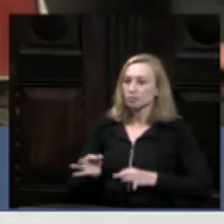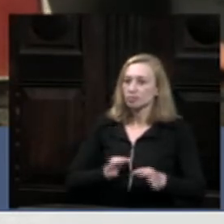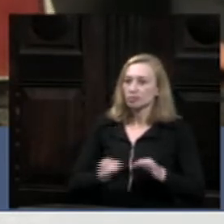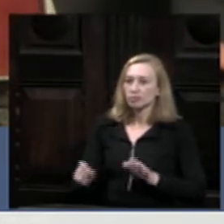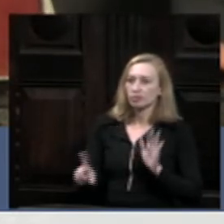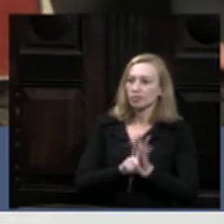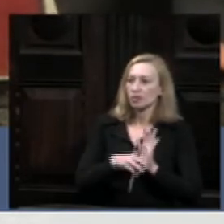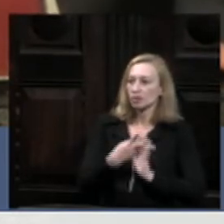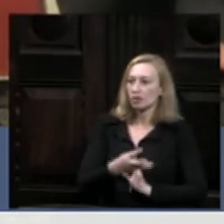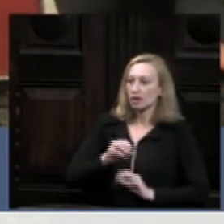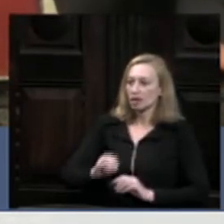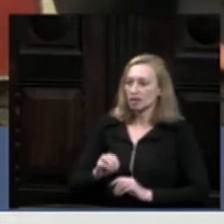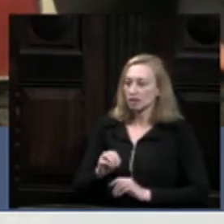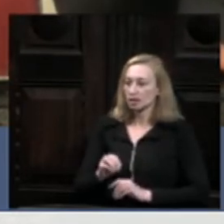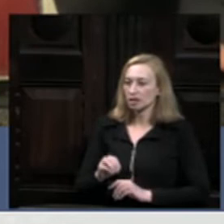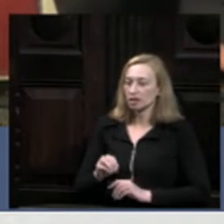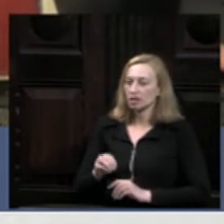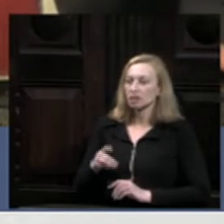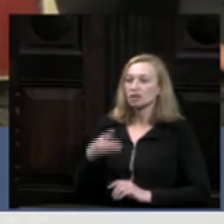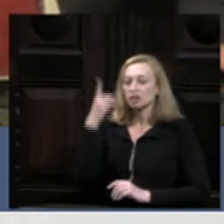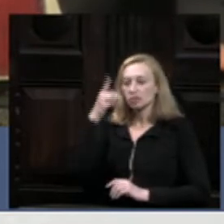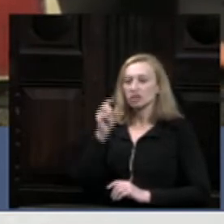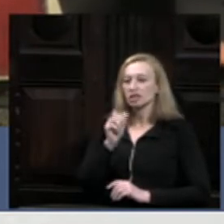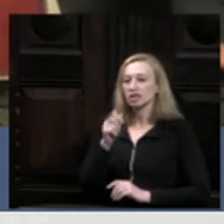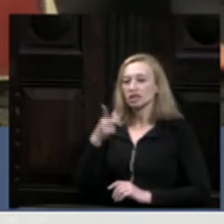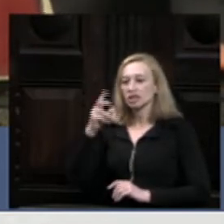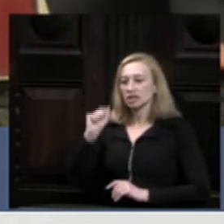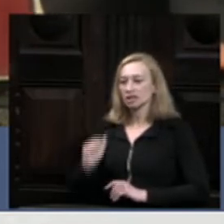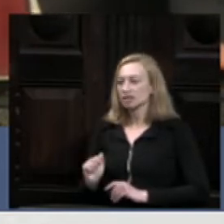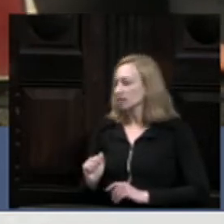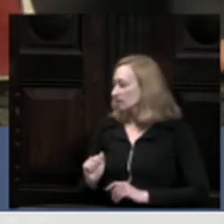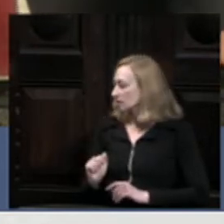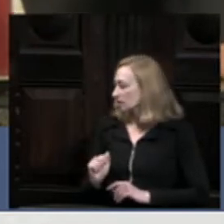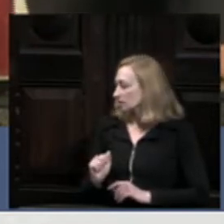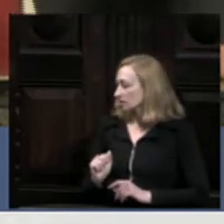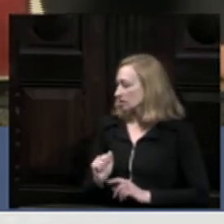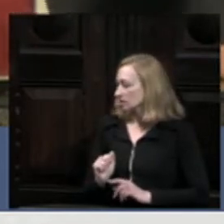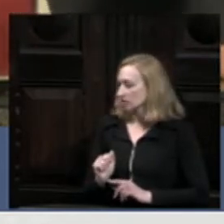413 de 2015, de autoria da deputada Tânia Rodrigues.